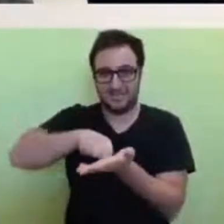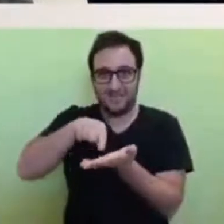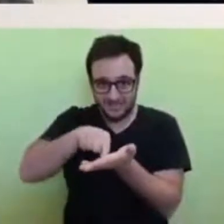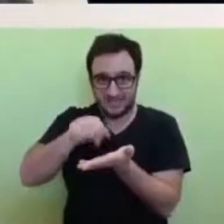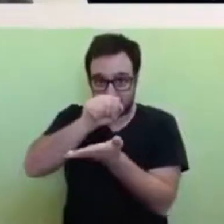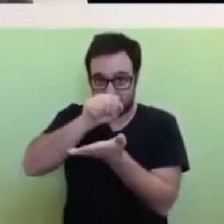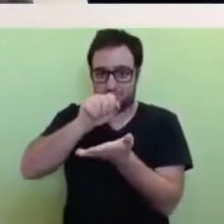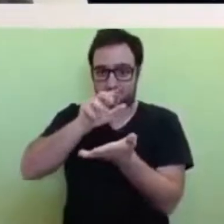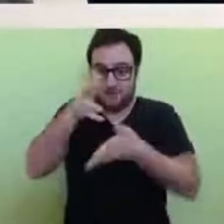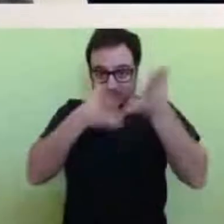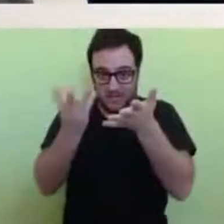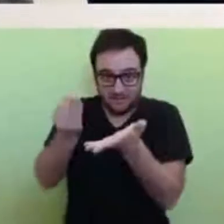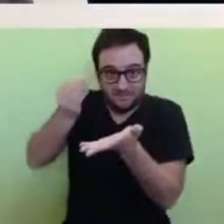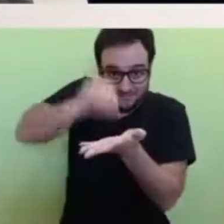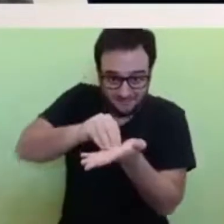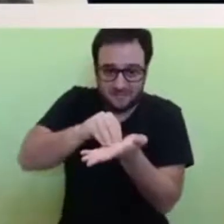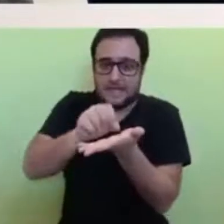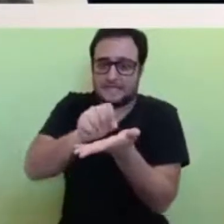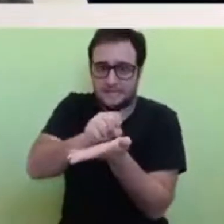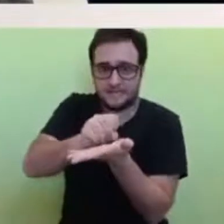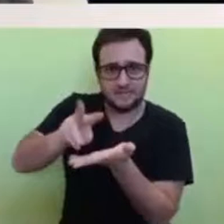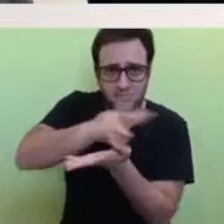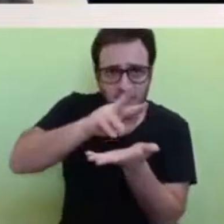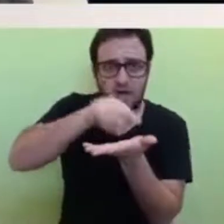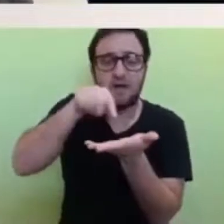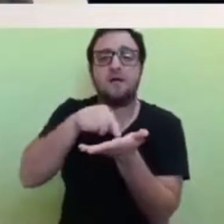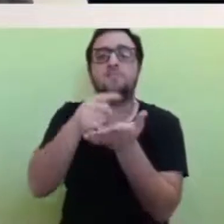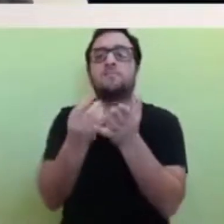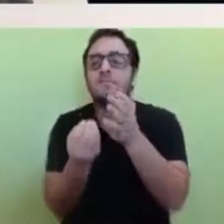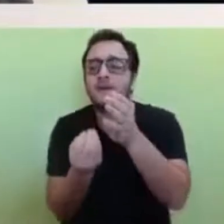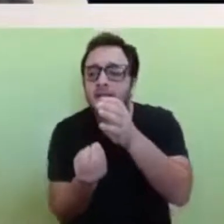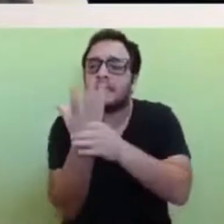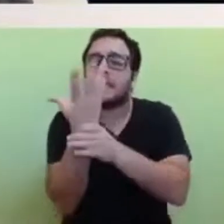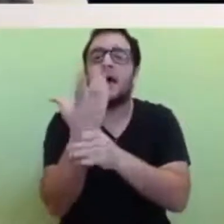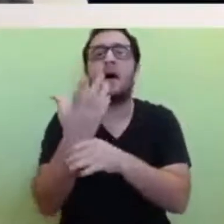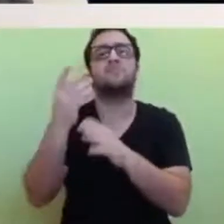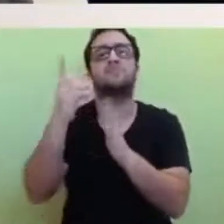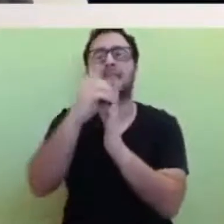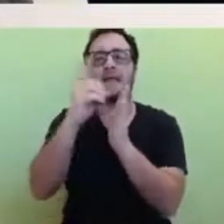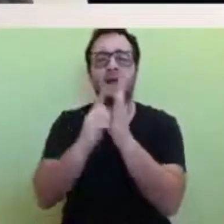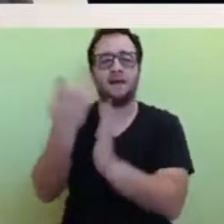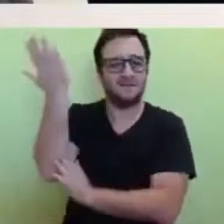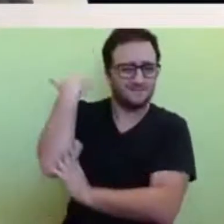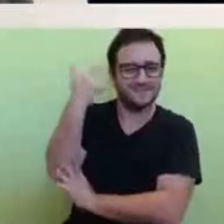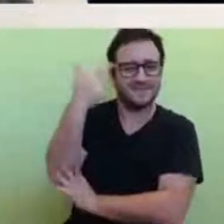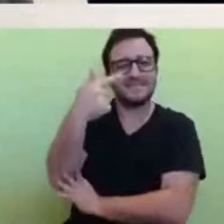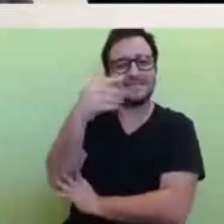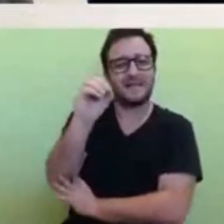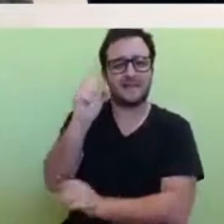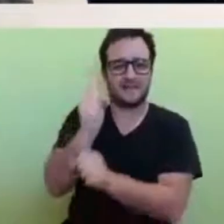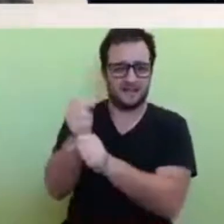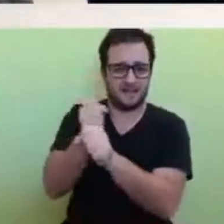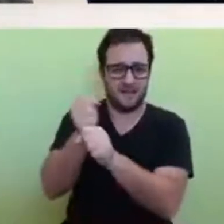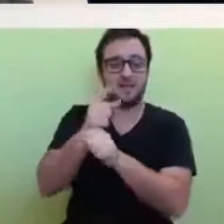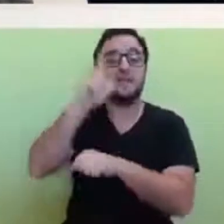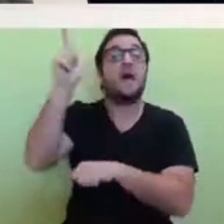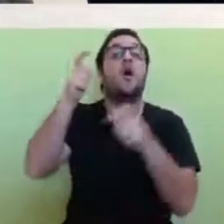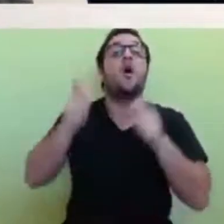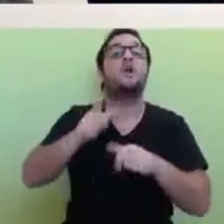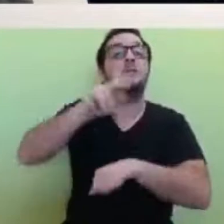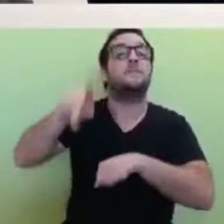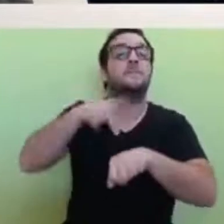sistema de escrita que foi criado na década de 70, lá nos Estados Unidos, e aprimorado na Dinamarca,